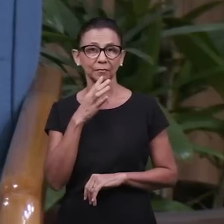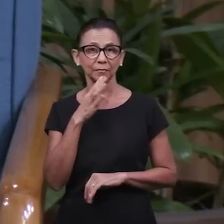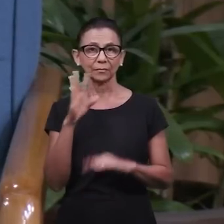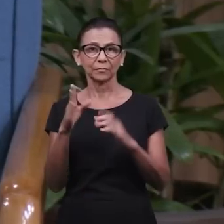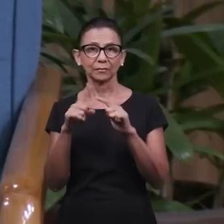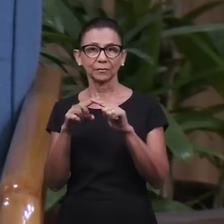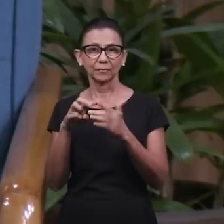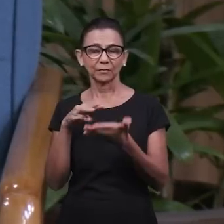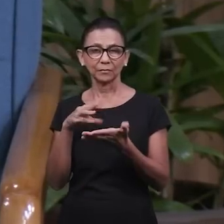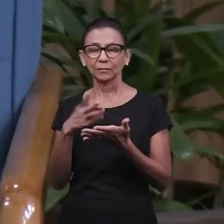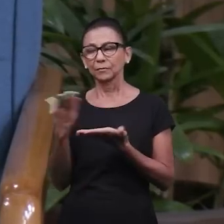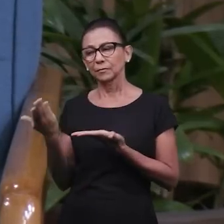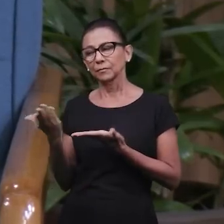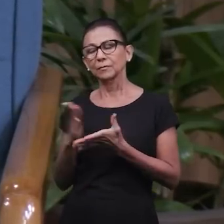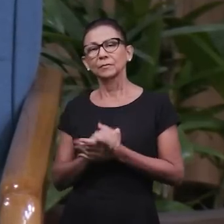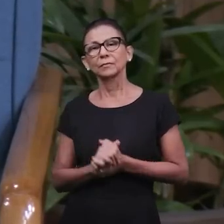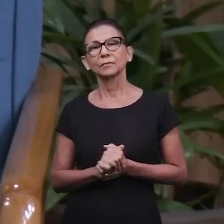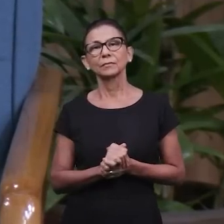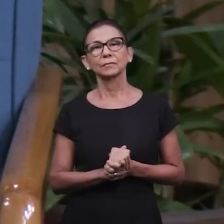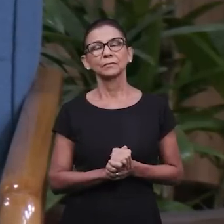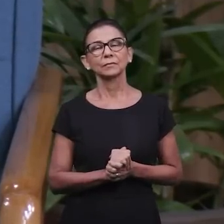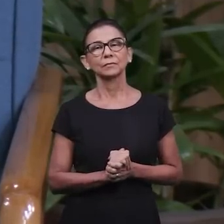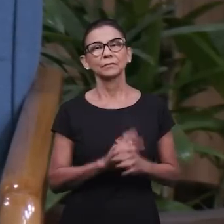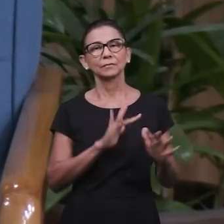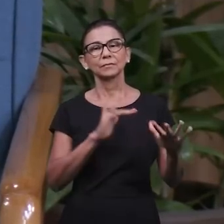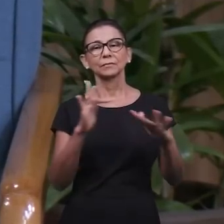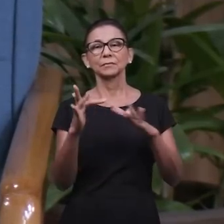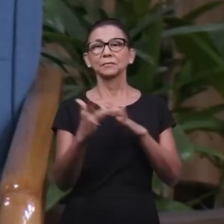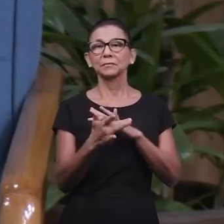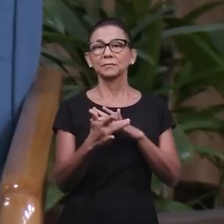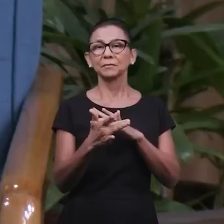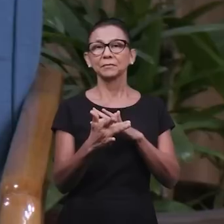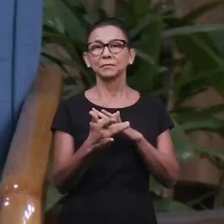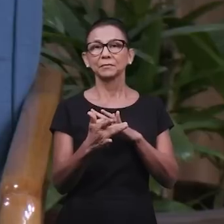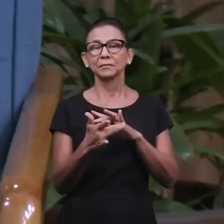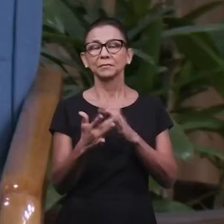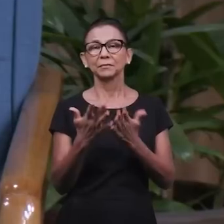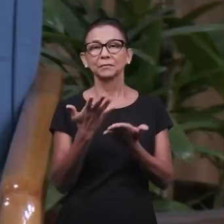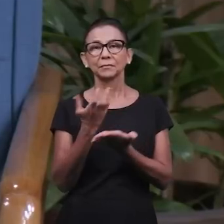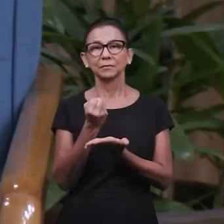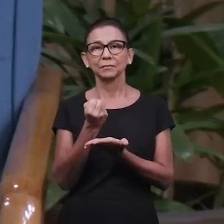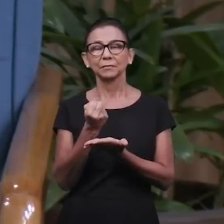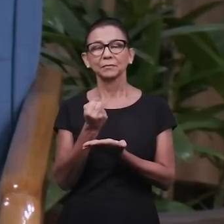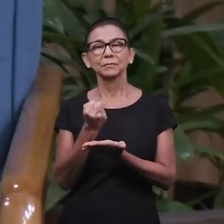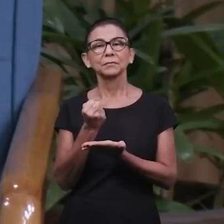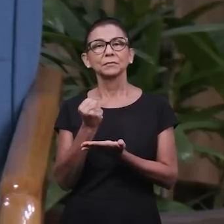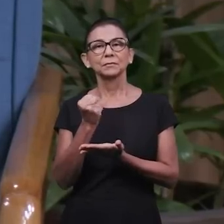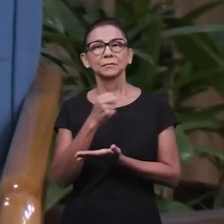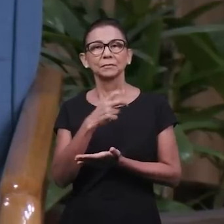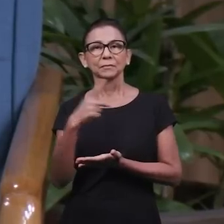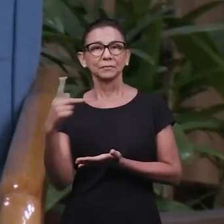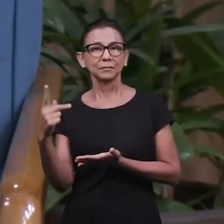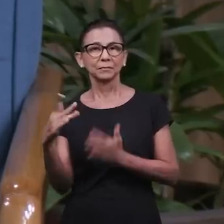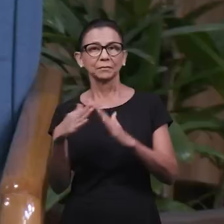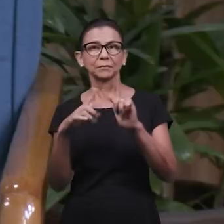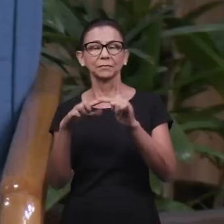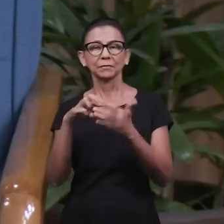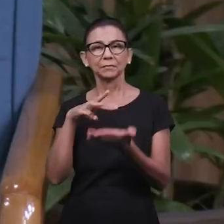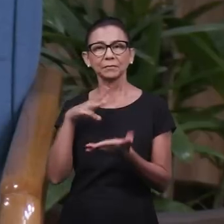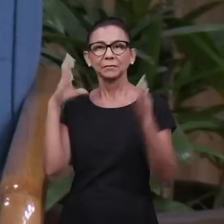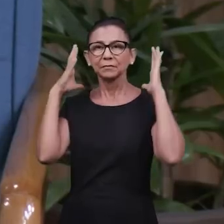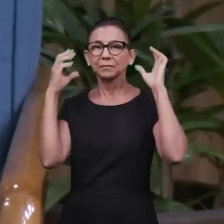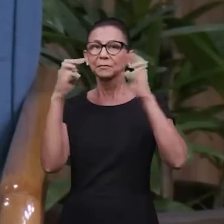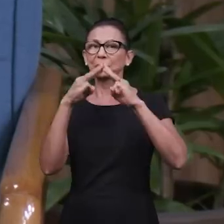nossos projetos? É muito simples. Acesse as nossas redes sociais e você também pode baixar os aplicativos da Igreja Cristã Maranata e da Rádio